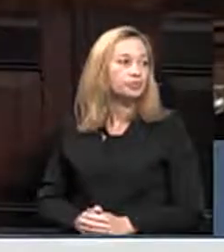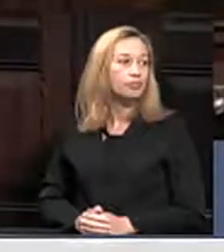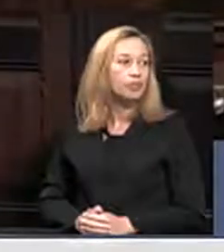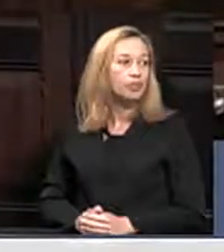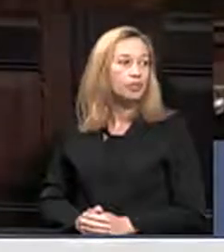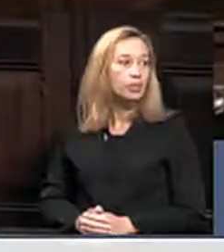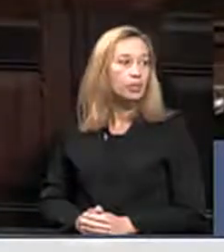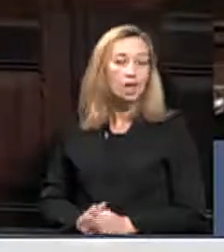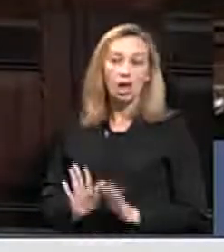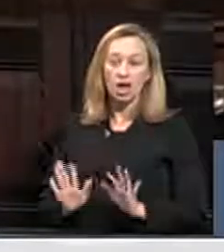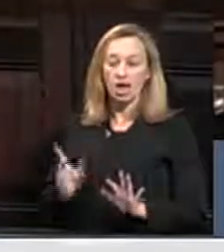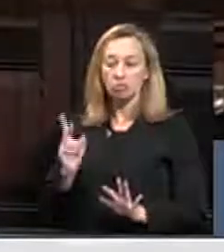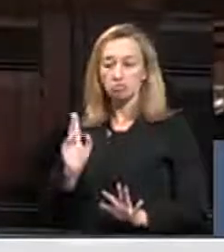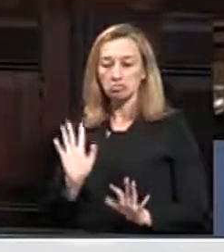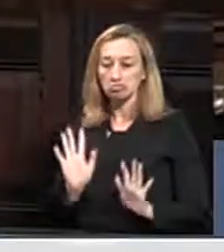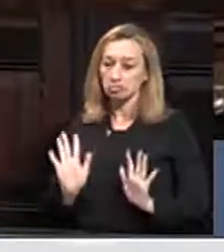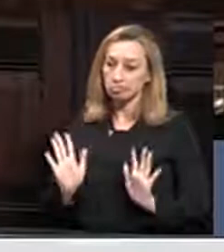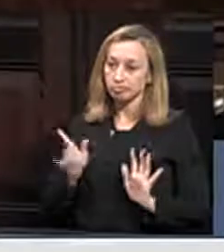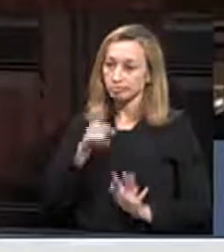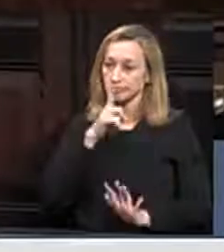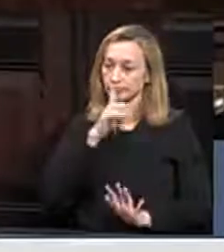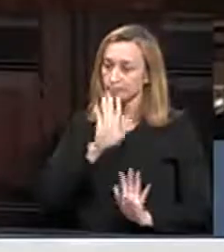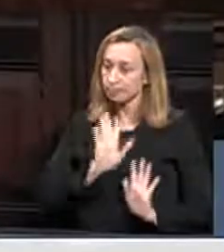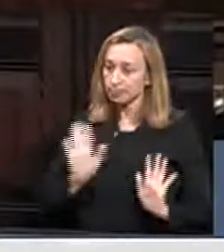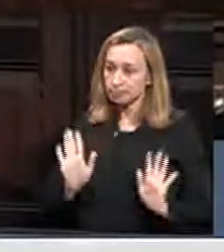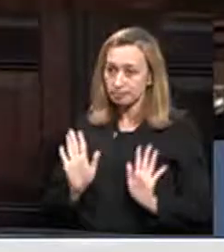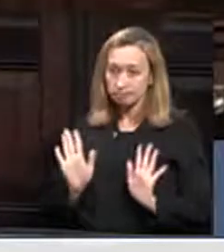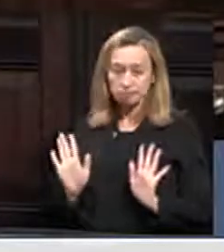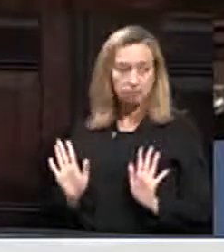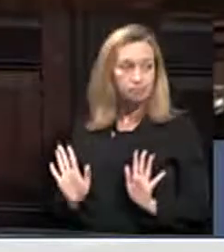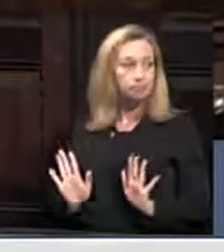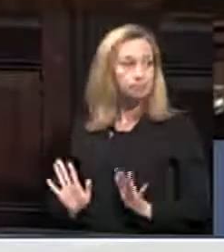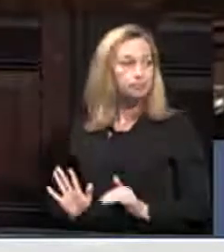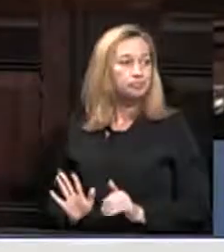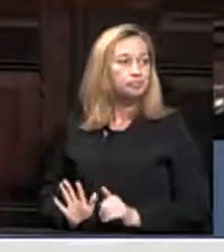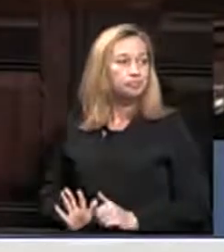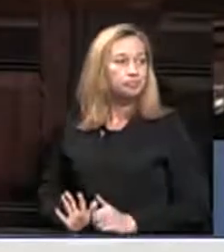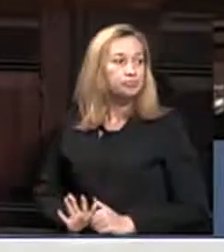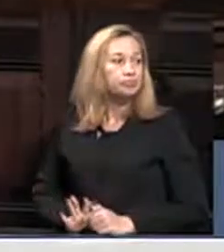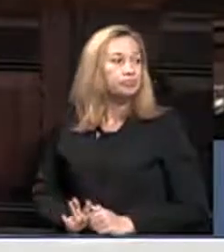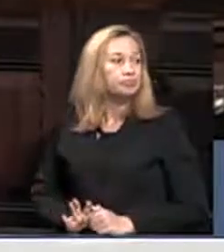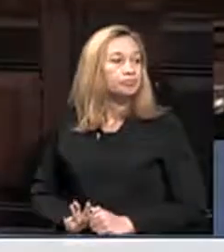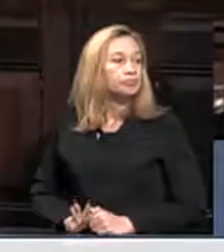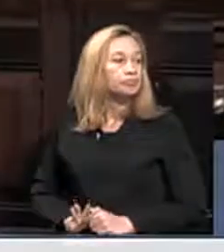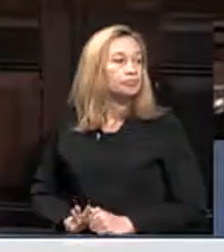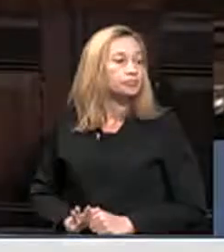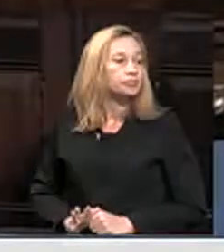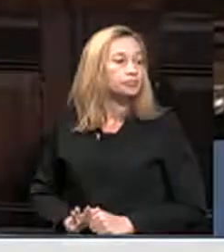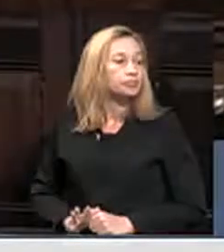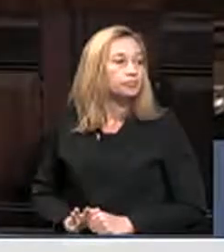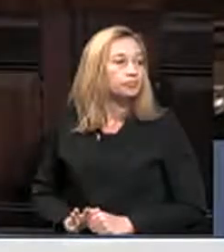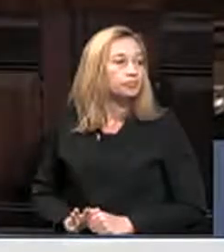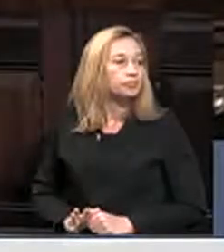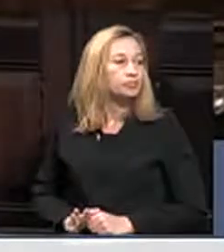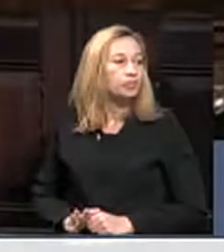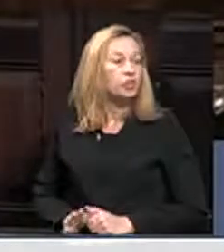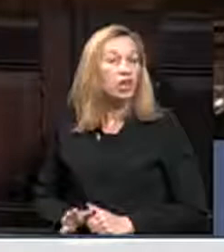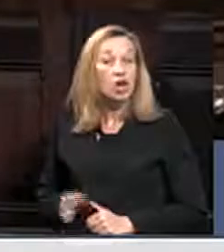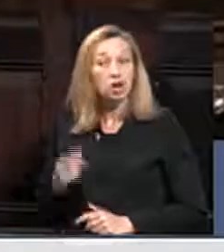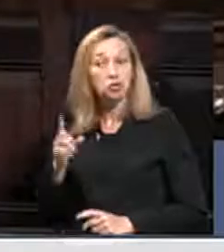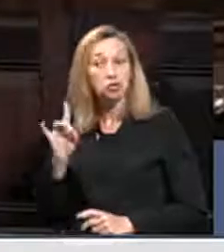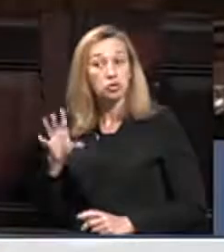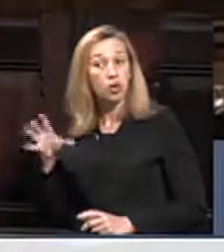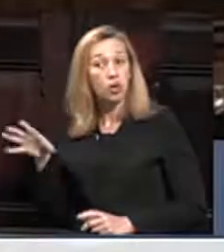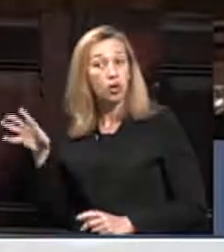Não me manifestei, quis ouvir do mesmo, e ouvi do mesmo